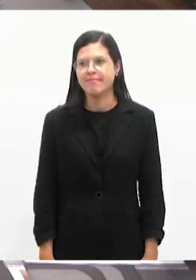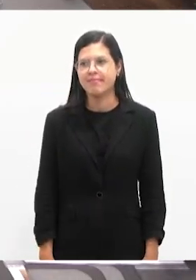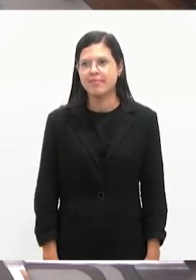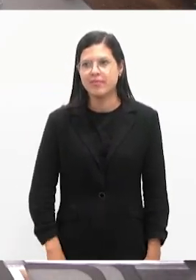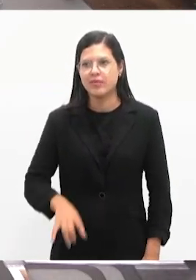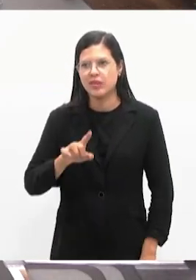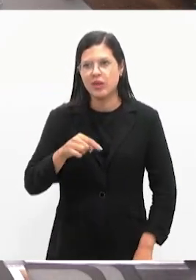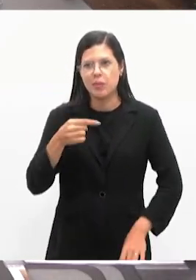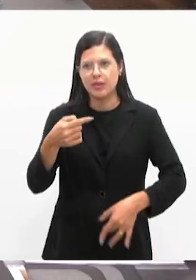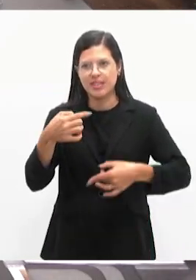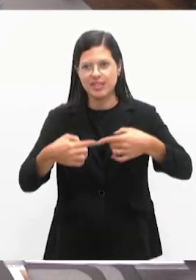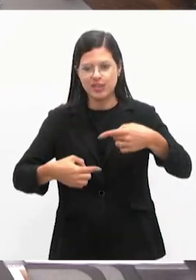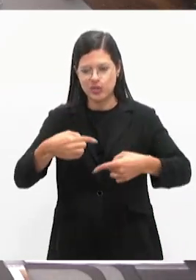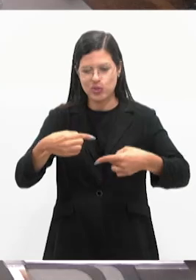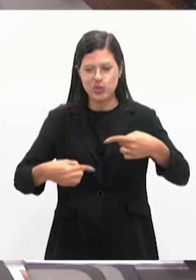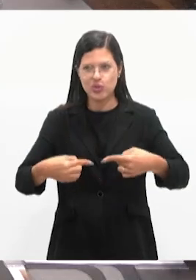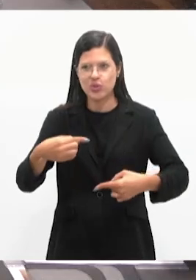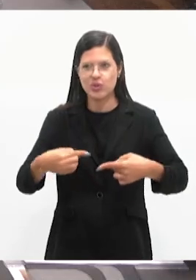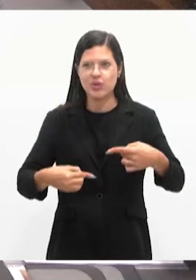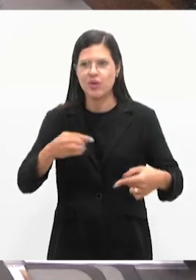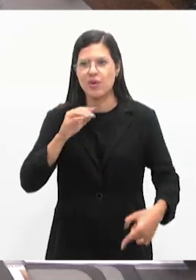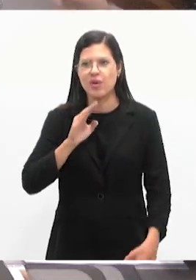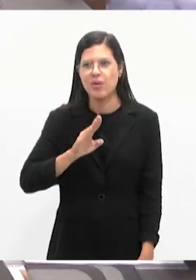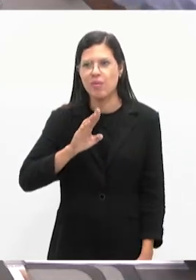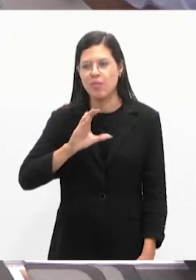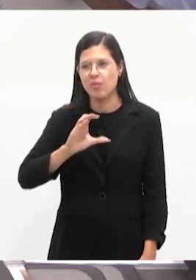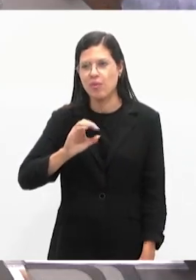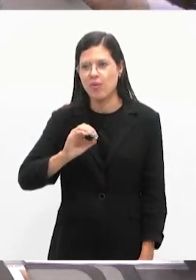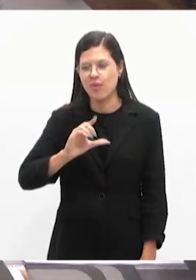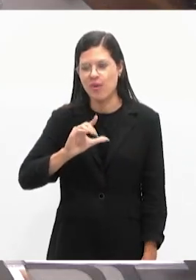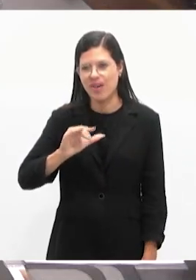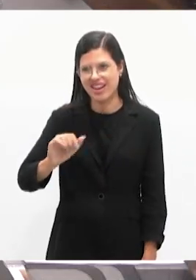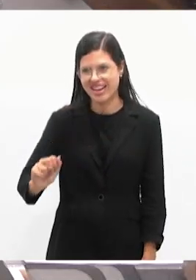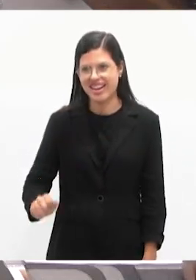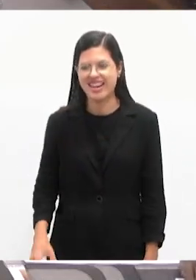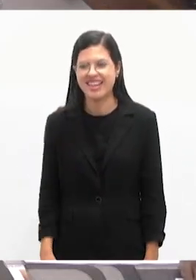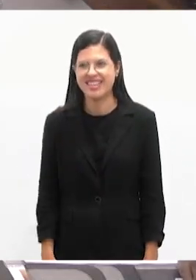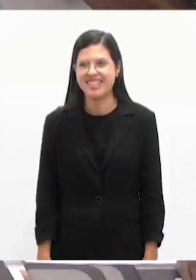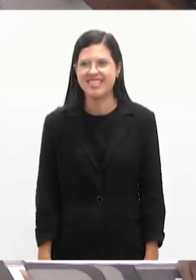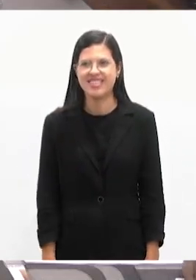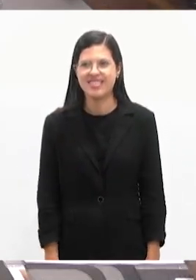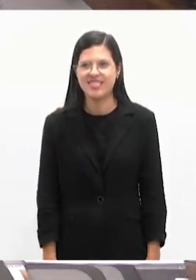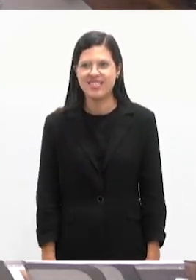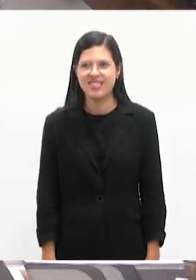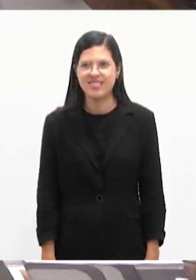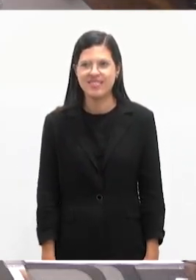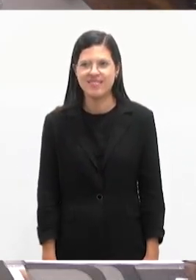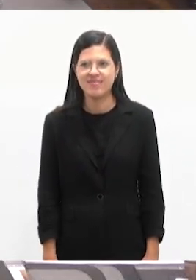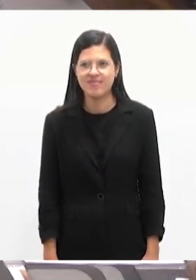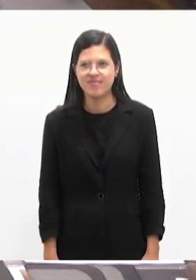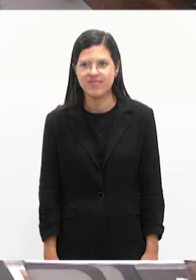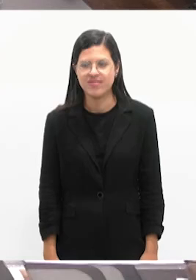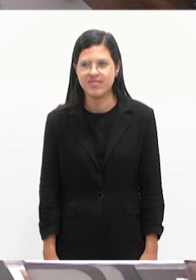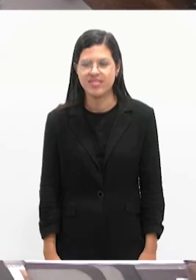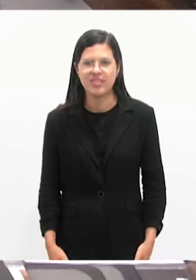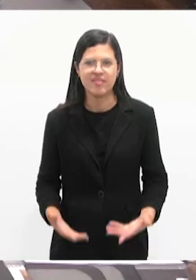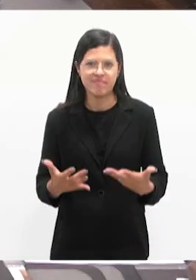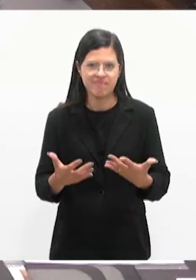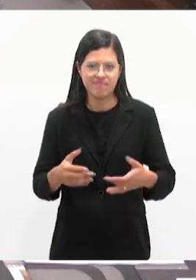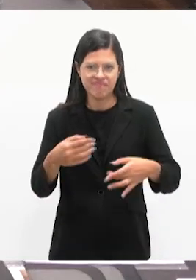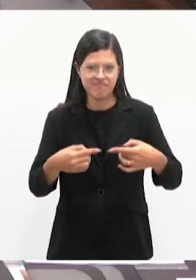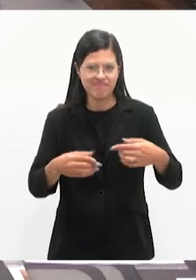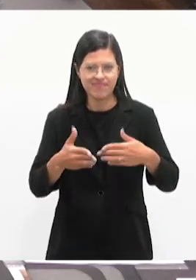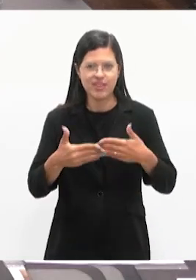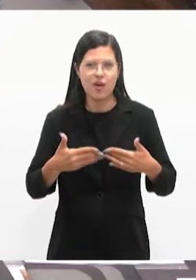discussão Bucólica. bucólica, Bukowski. não havendo mais quem queira discutir em